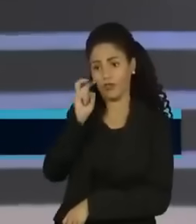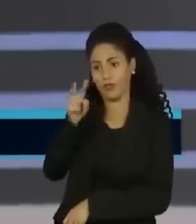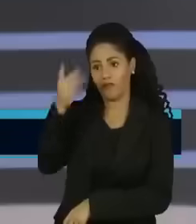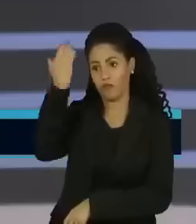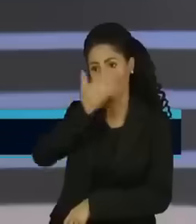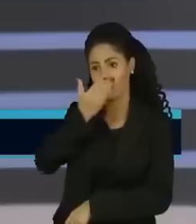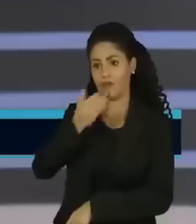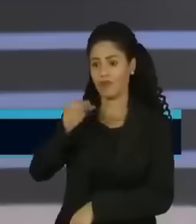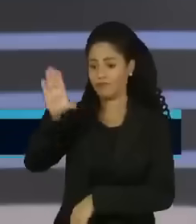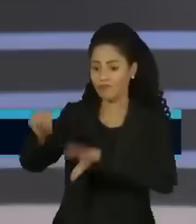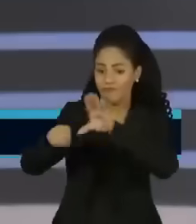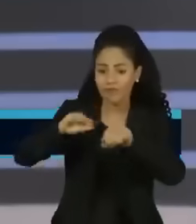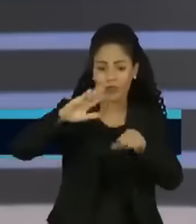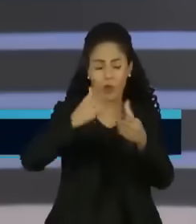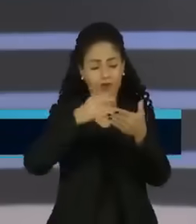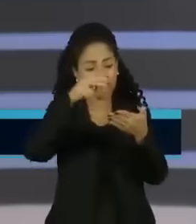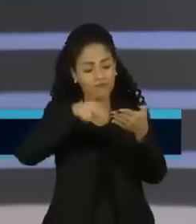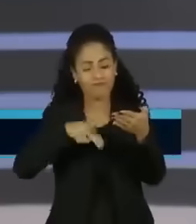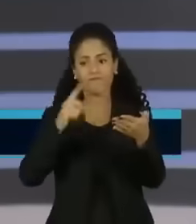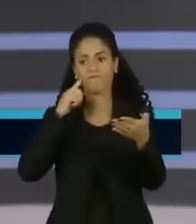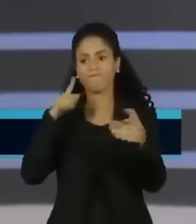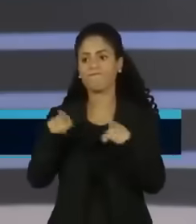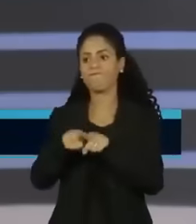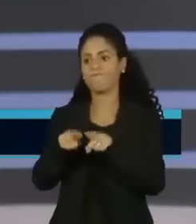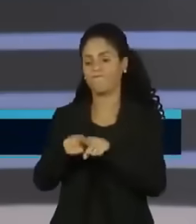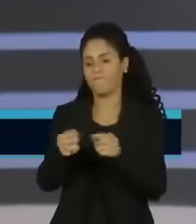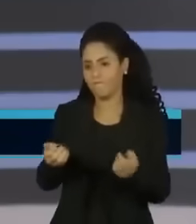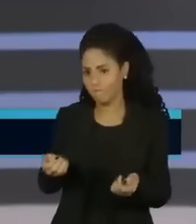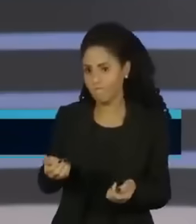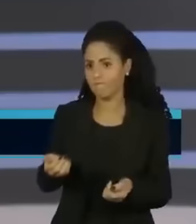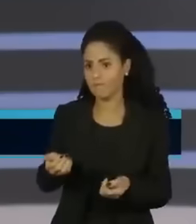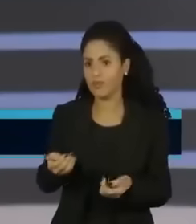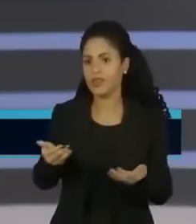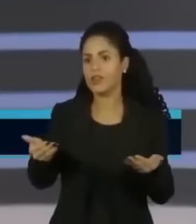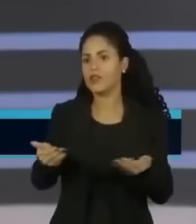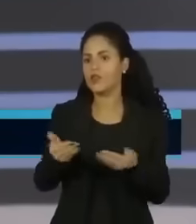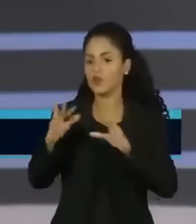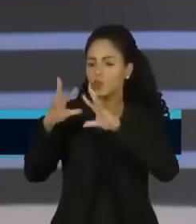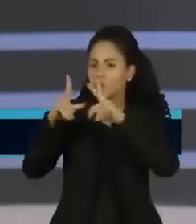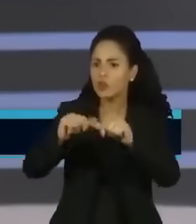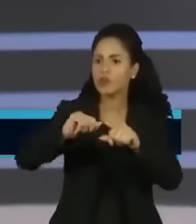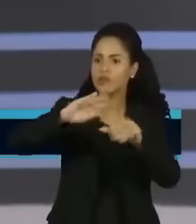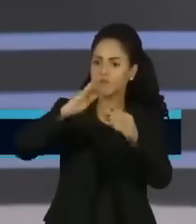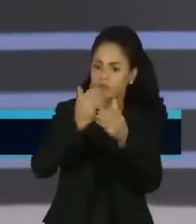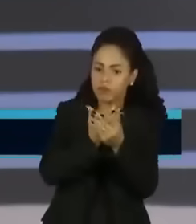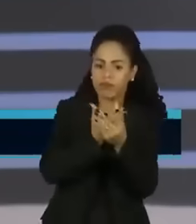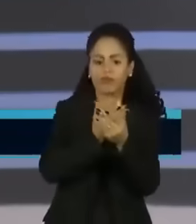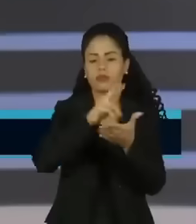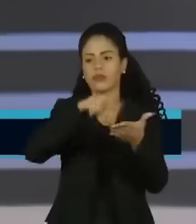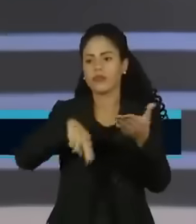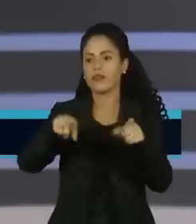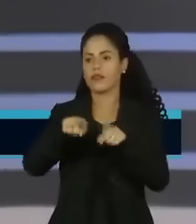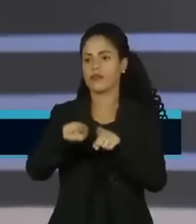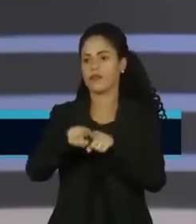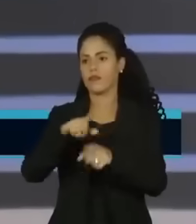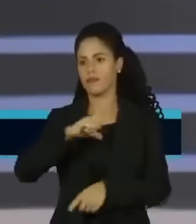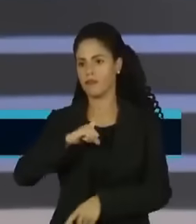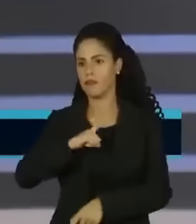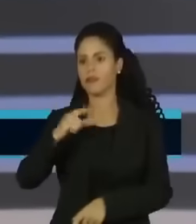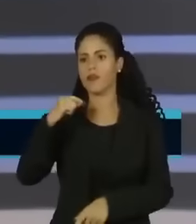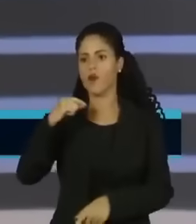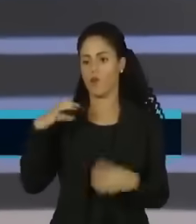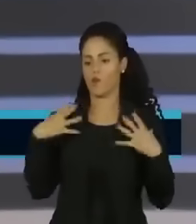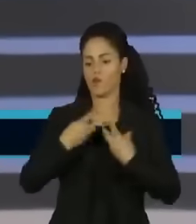foram reunidas no inquérito da Polícia Federal e depois chanceladas em todo o processo, né, pelo próprio ministro relator